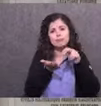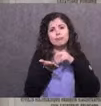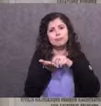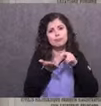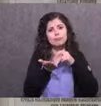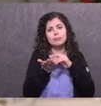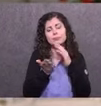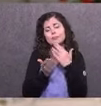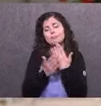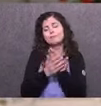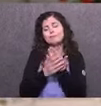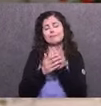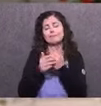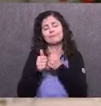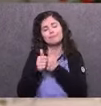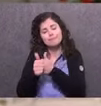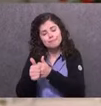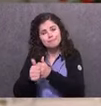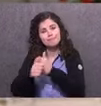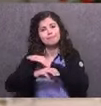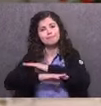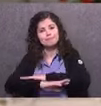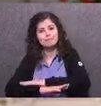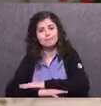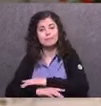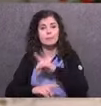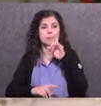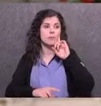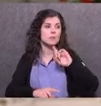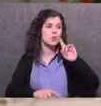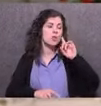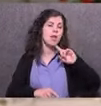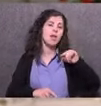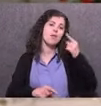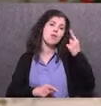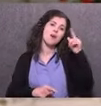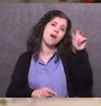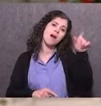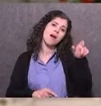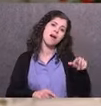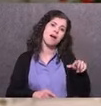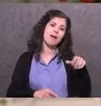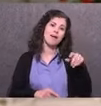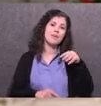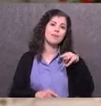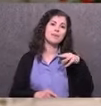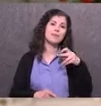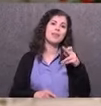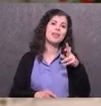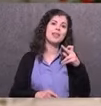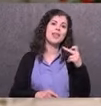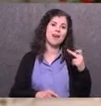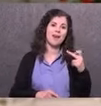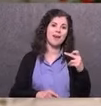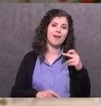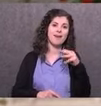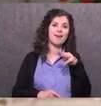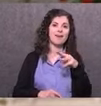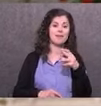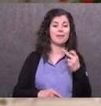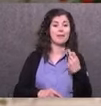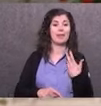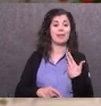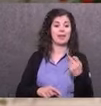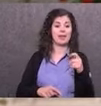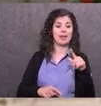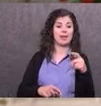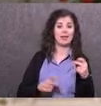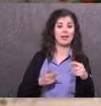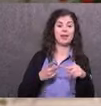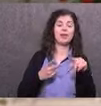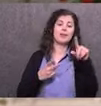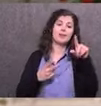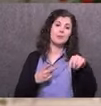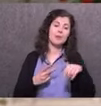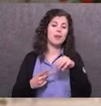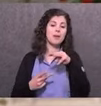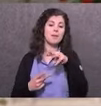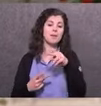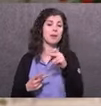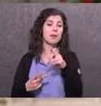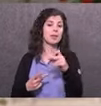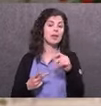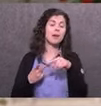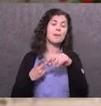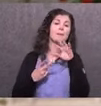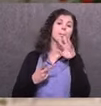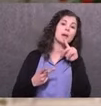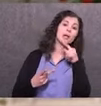servirem. Entre elas encontrava-se Maria Madalena, Maria, mãe de Tiago e de José, e a